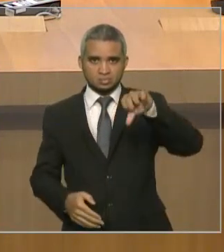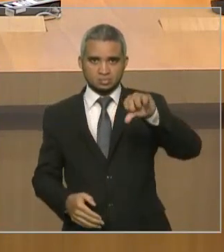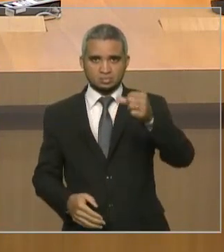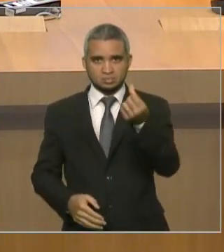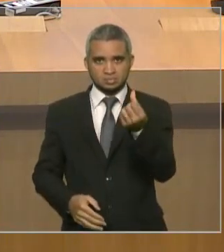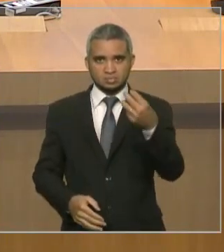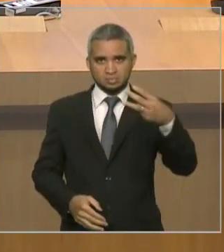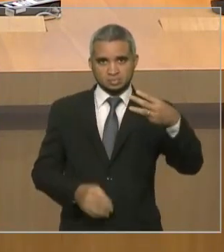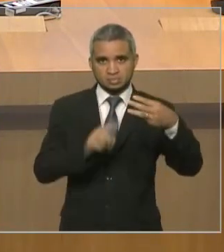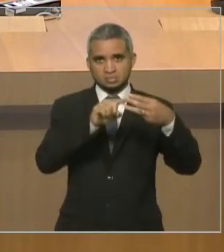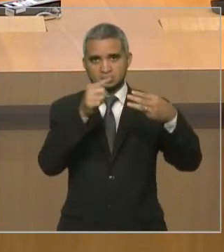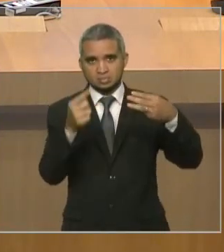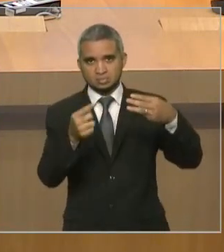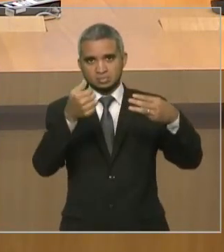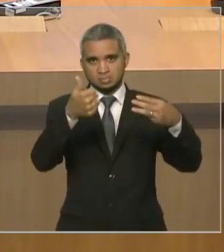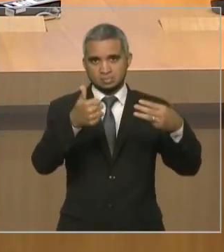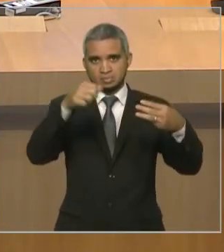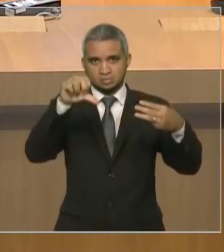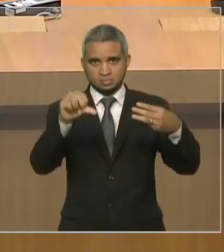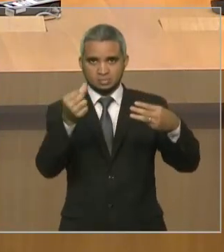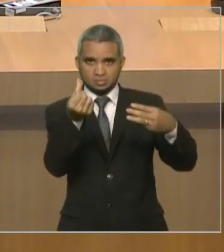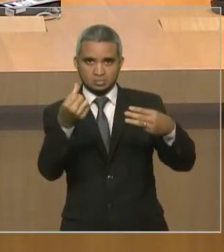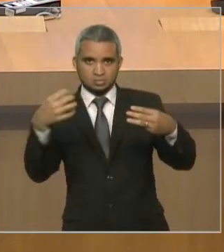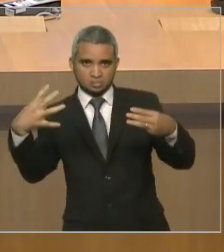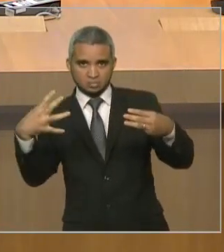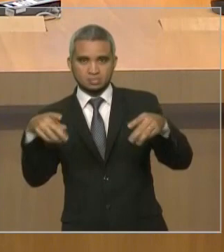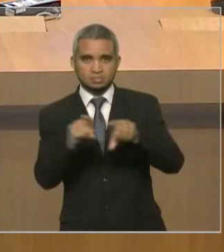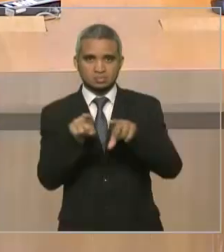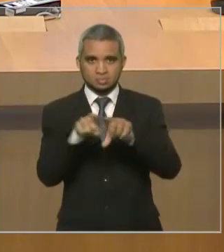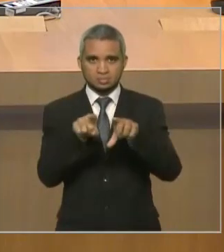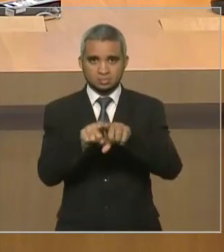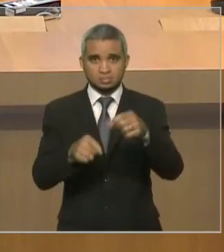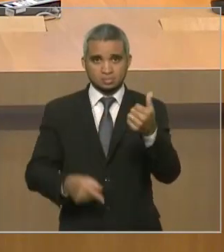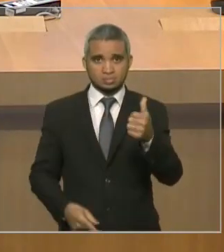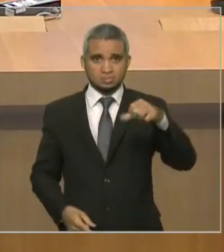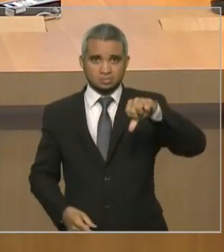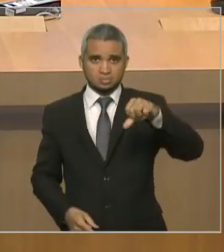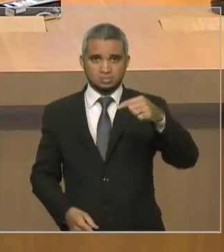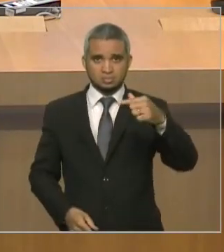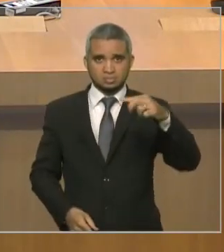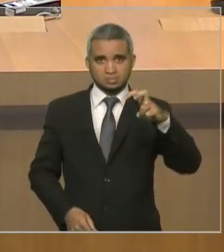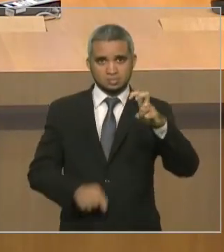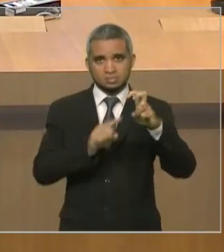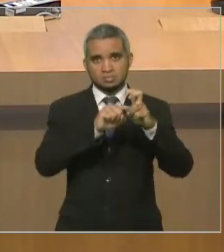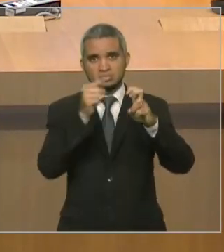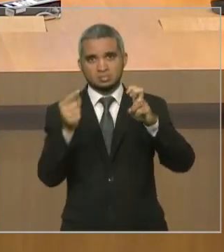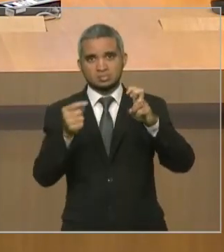1963 a 1964 e 1975 a